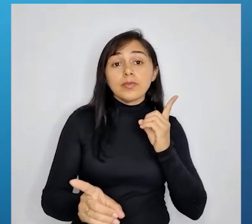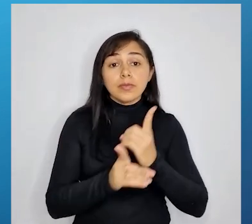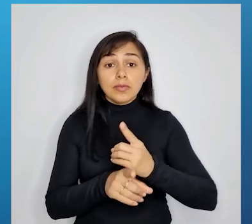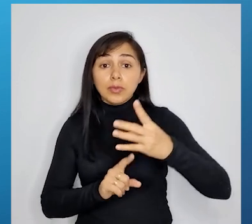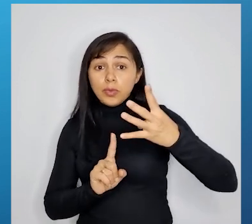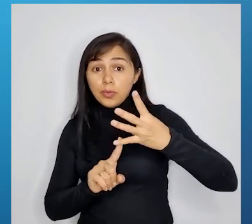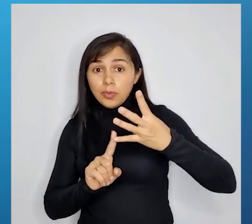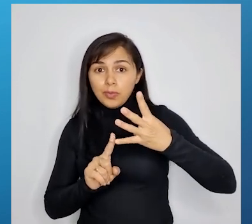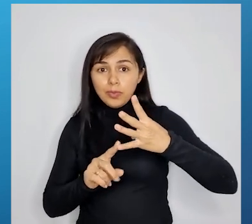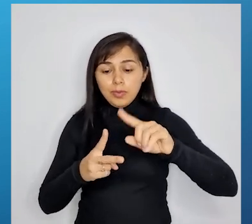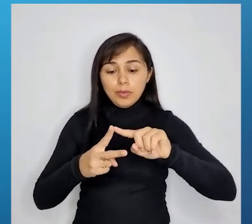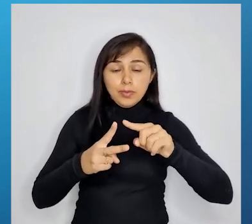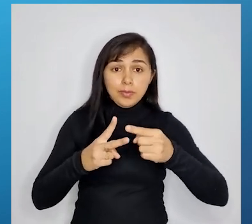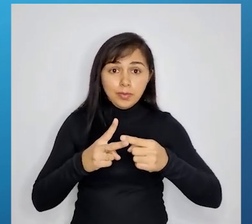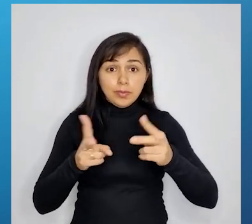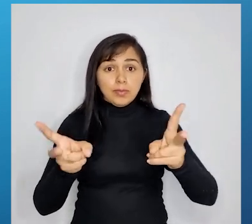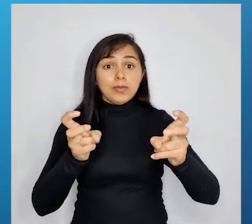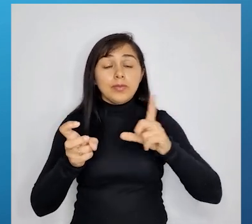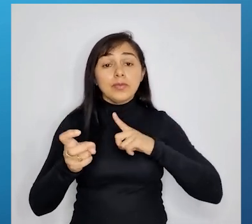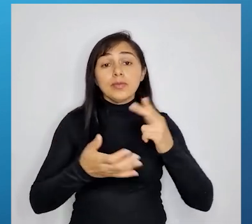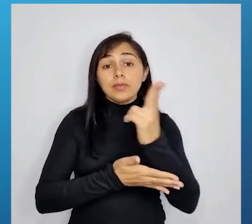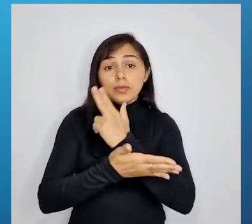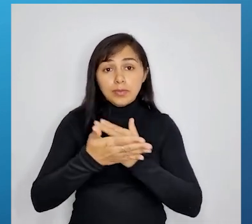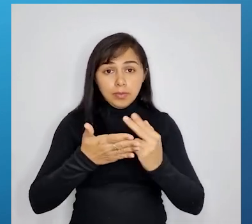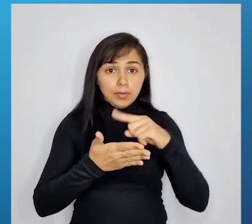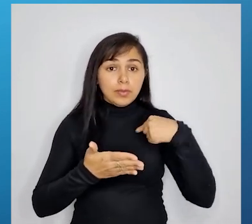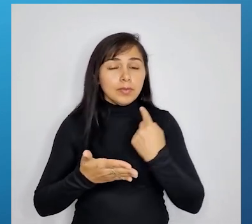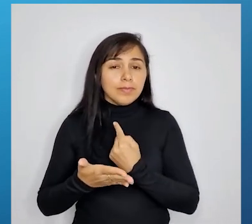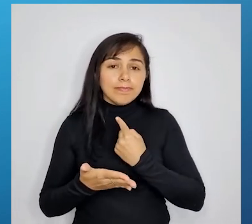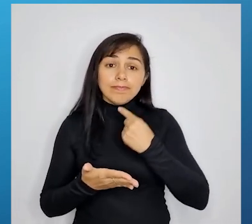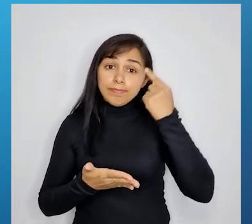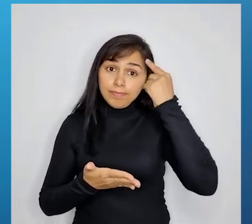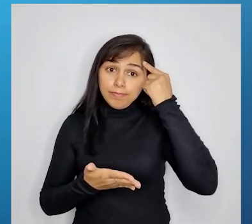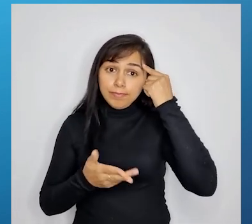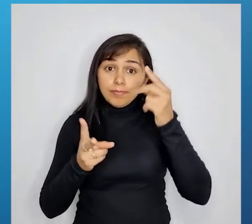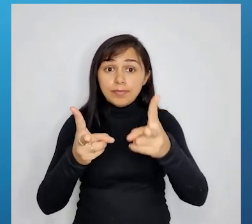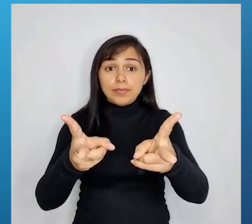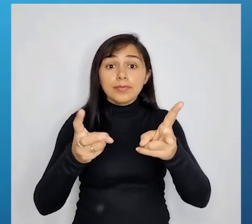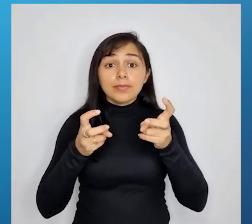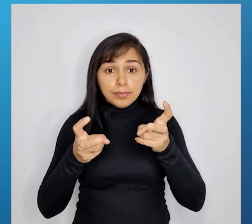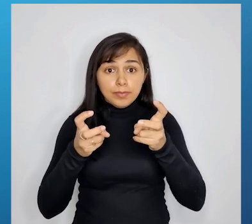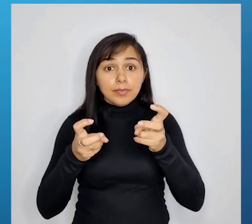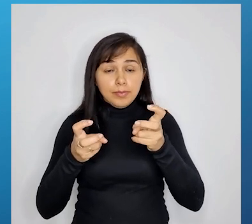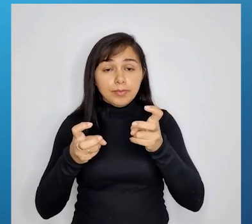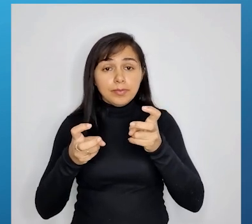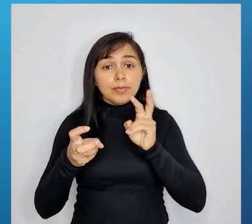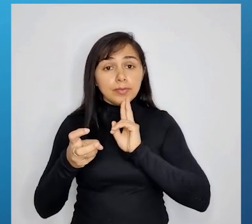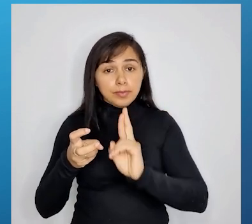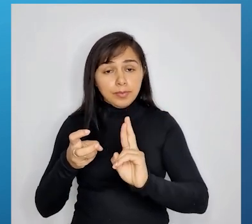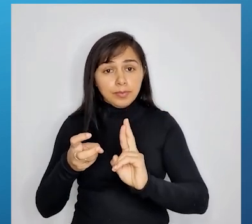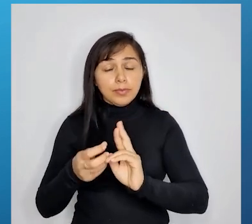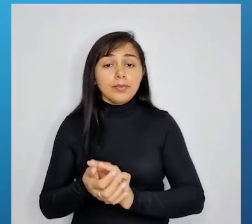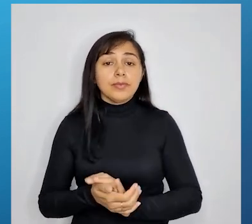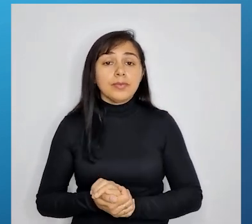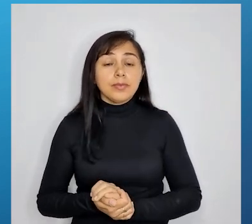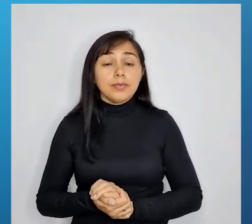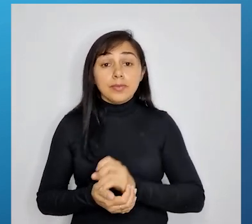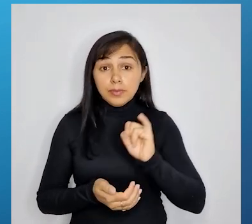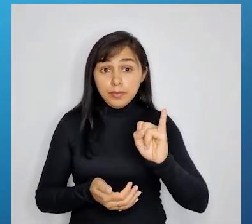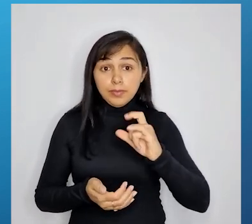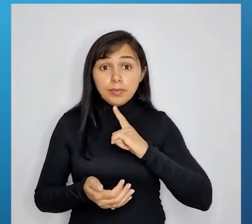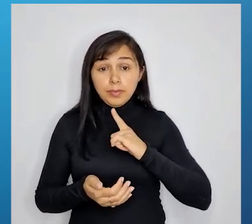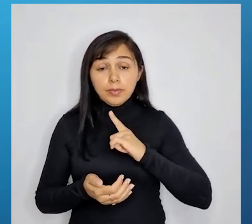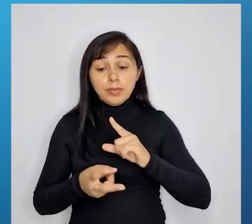do trapézio para a gente, para ajudar a gente a visualizar essa questão. Então, ele está dizendo para a gente que